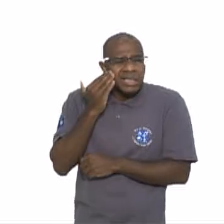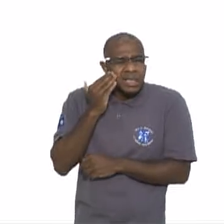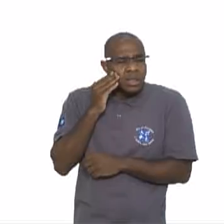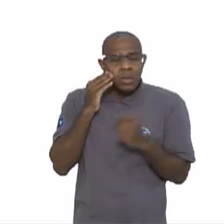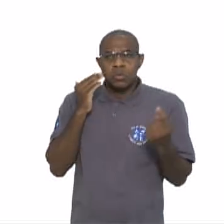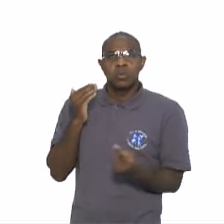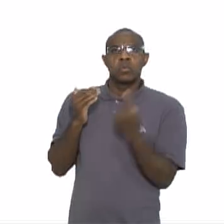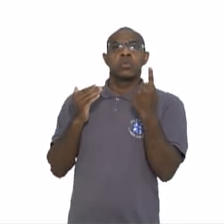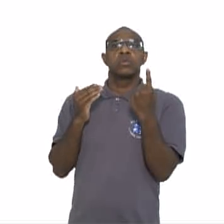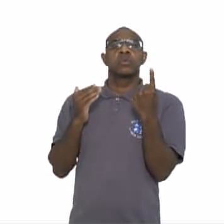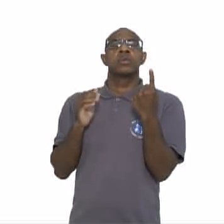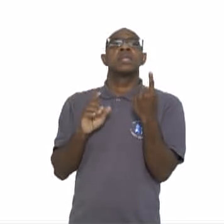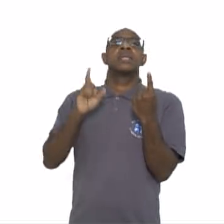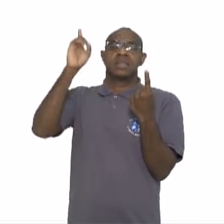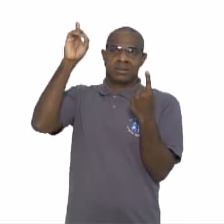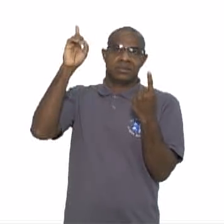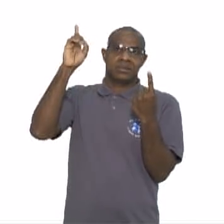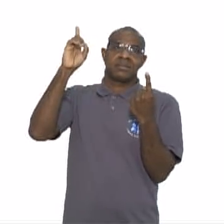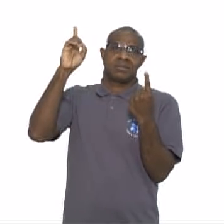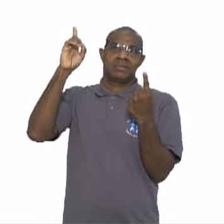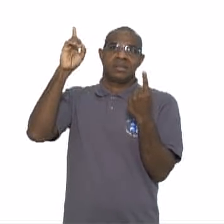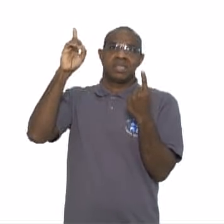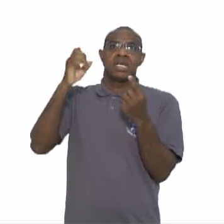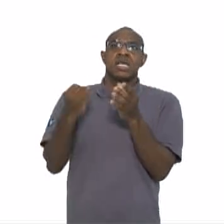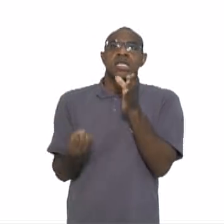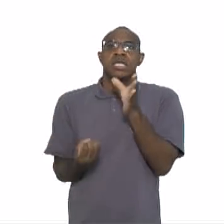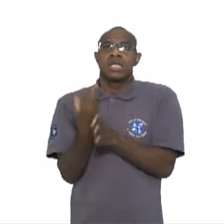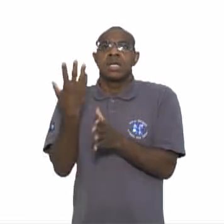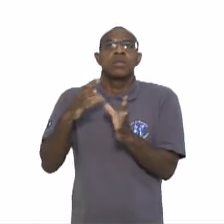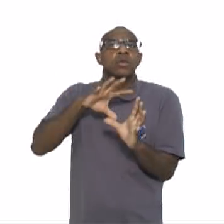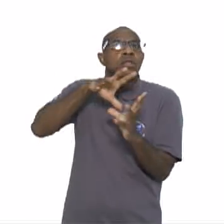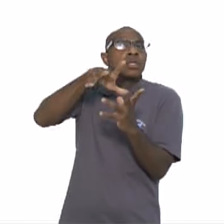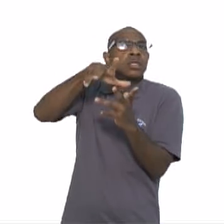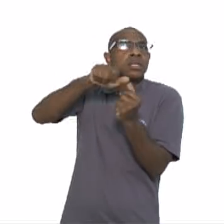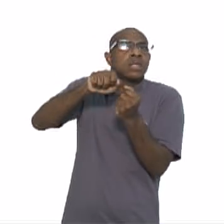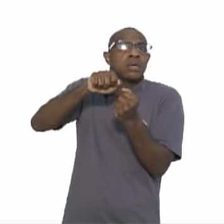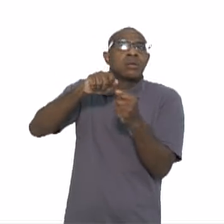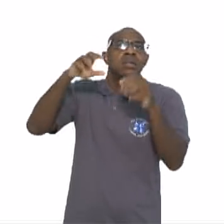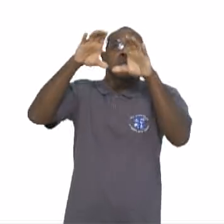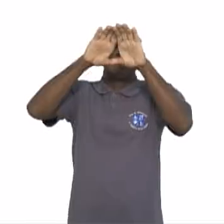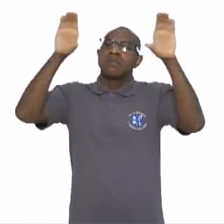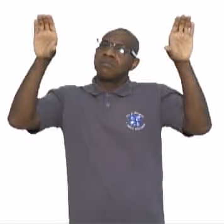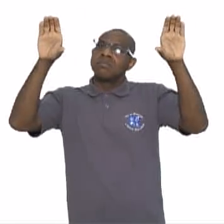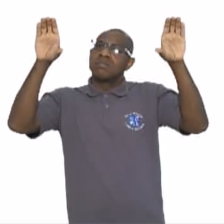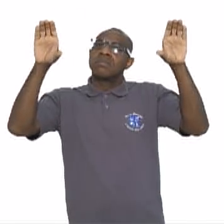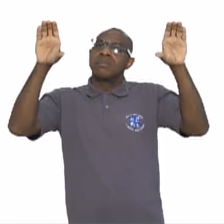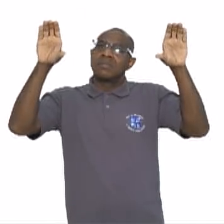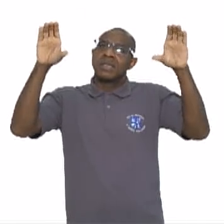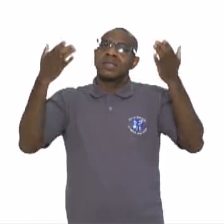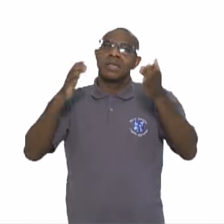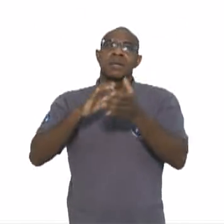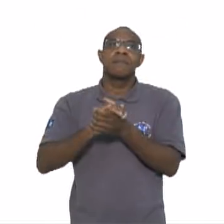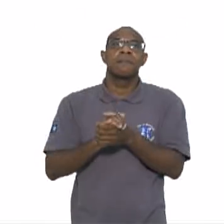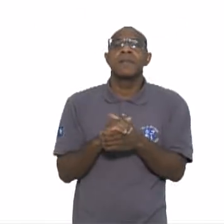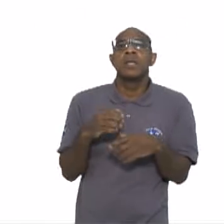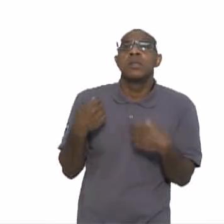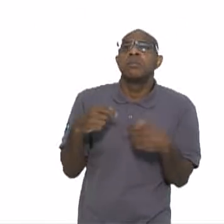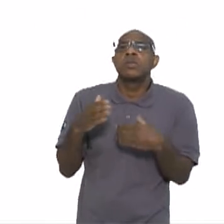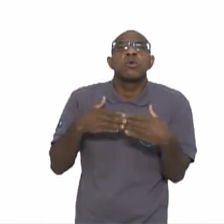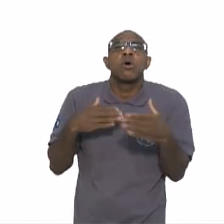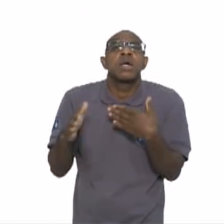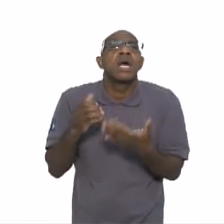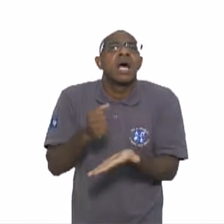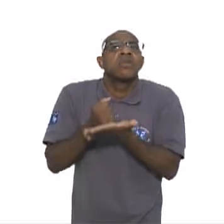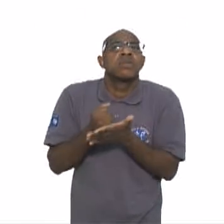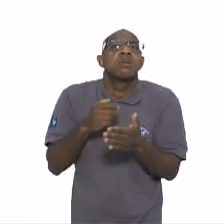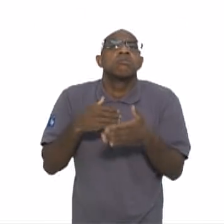Deus, né, Criador do céu e da terra, e a renunciar aos ídolos, que não lhe podiam ser de qualquer ajuda, nem a ele,